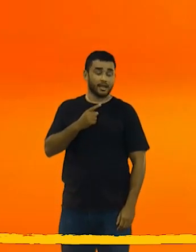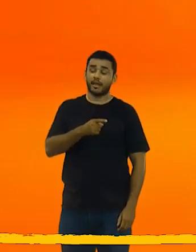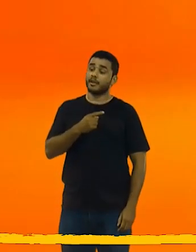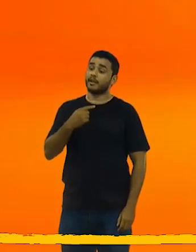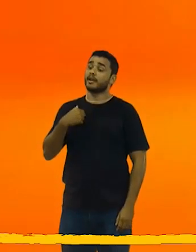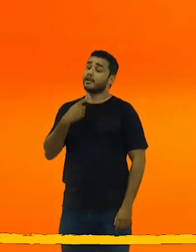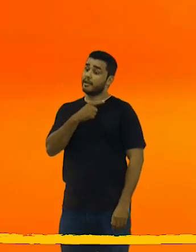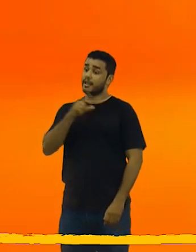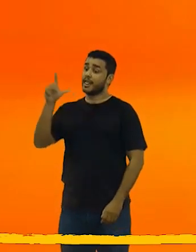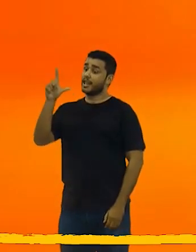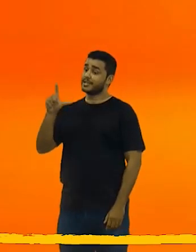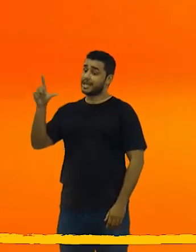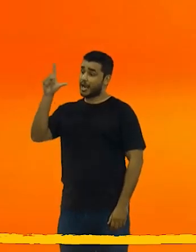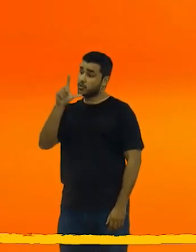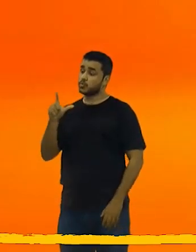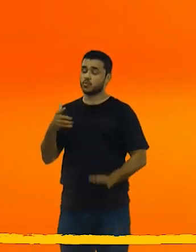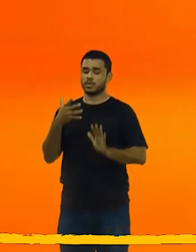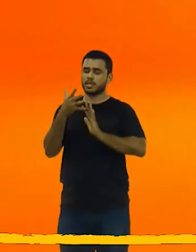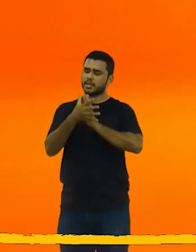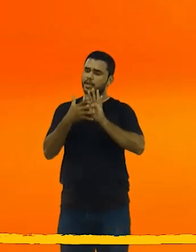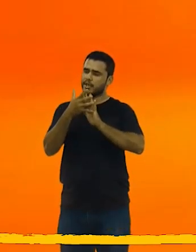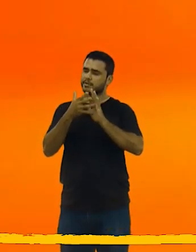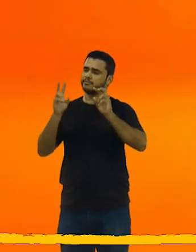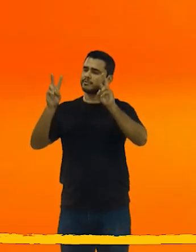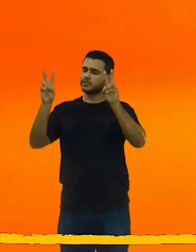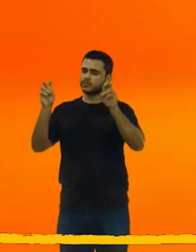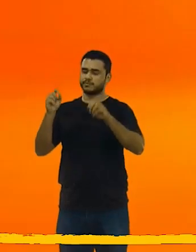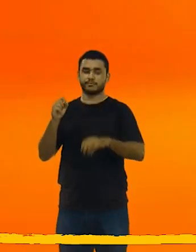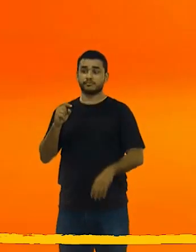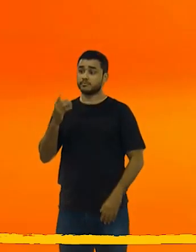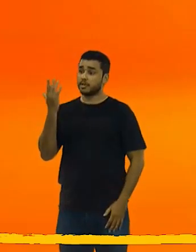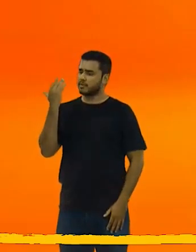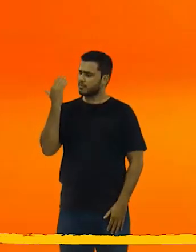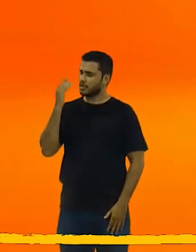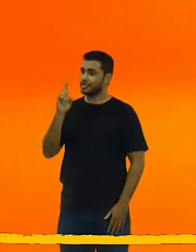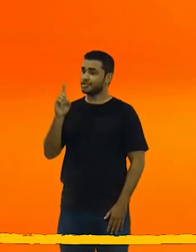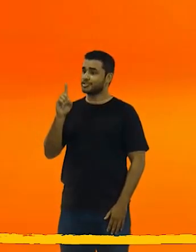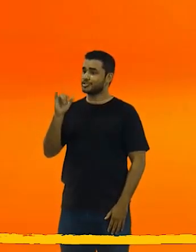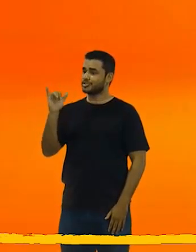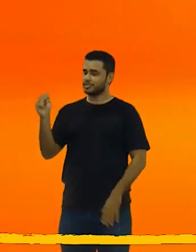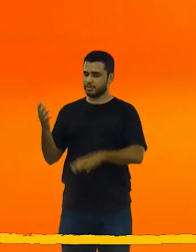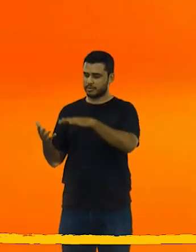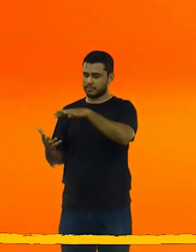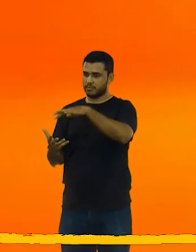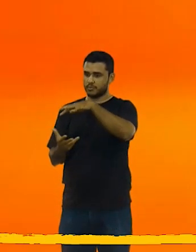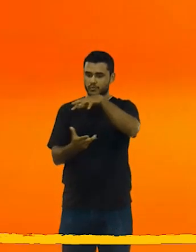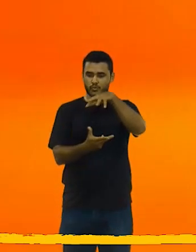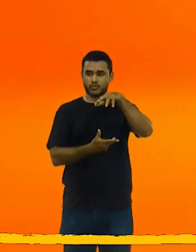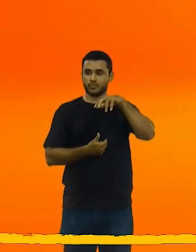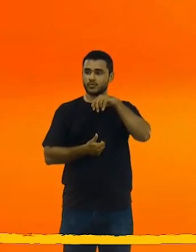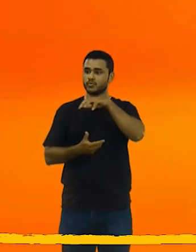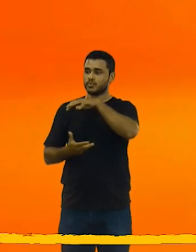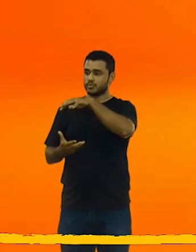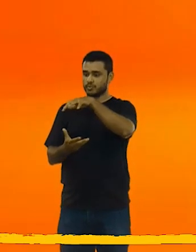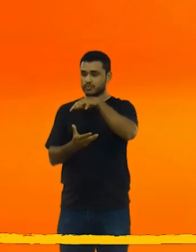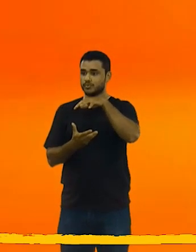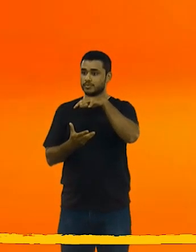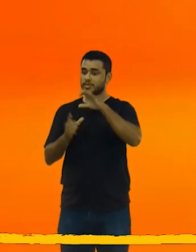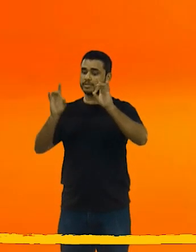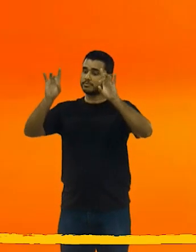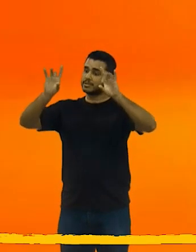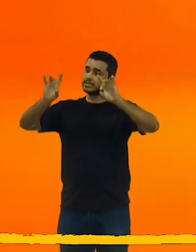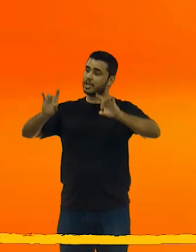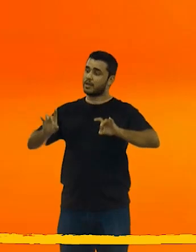pela questão da Terra. Recentemente tivemos o Dia Mundial do Planeta Terra, ocasião mais do que oportuna